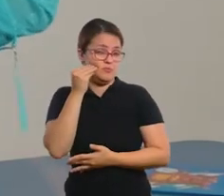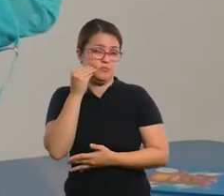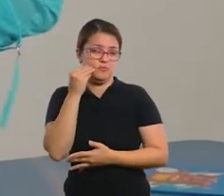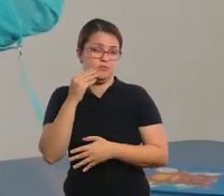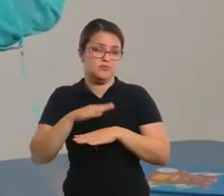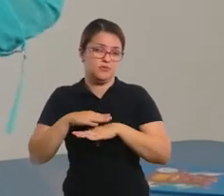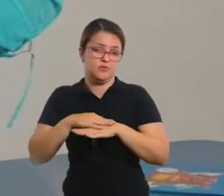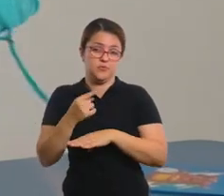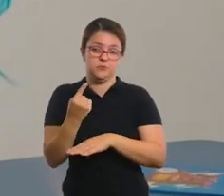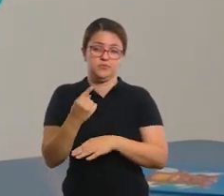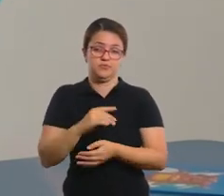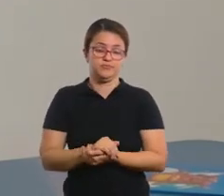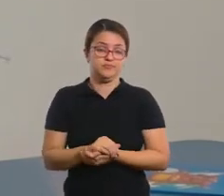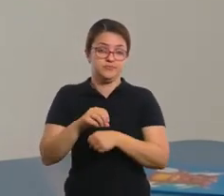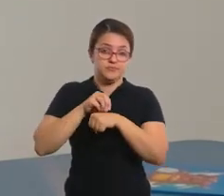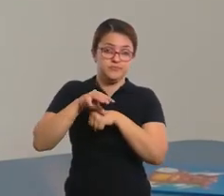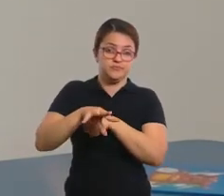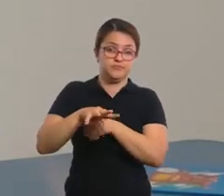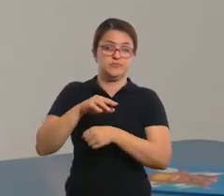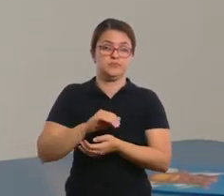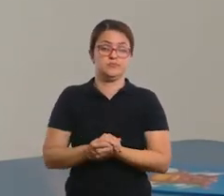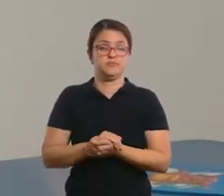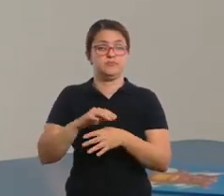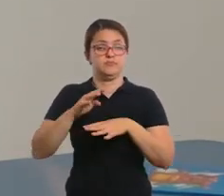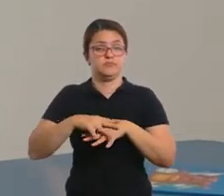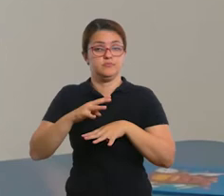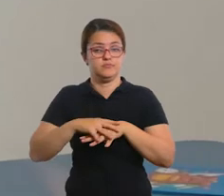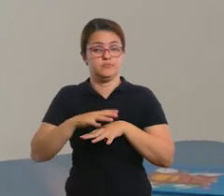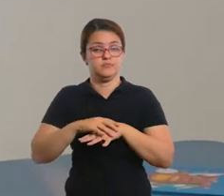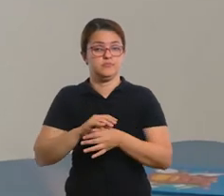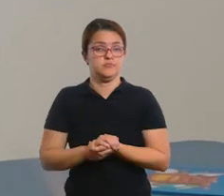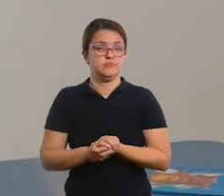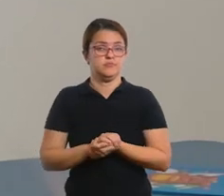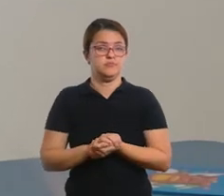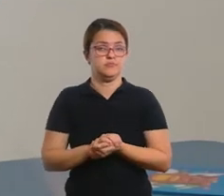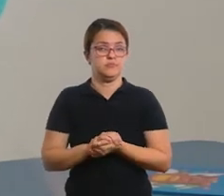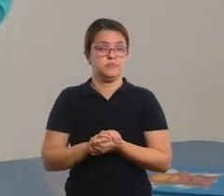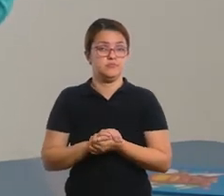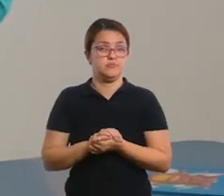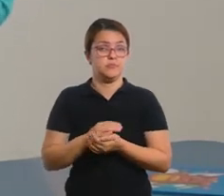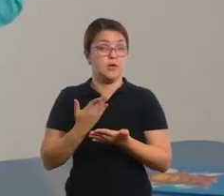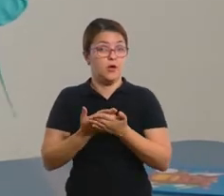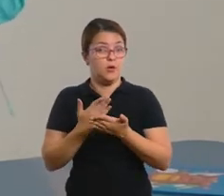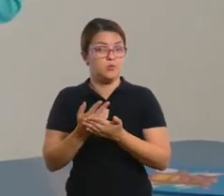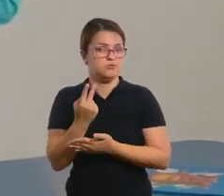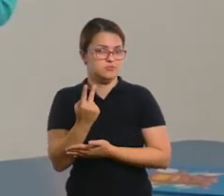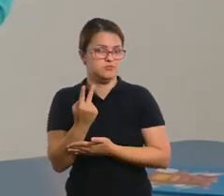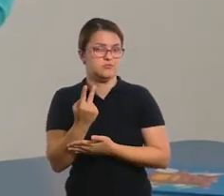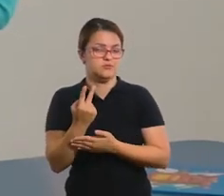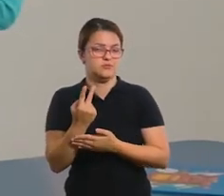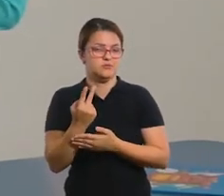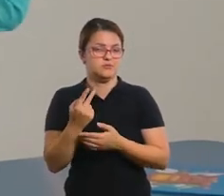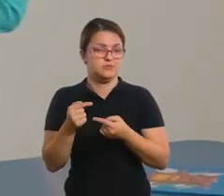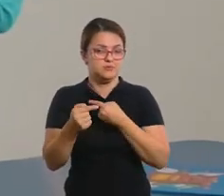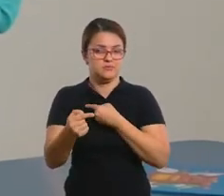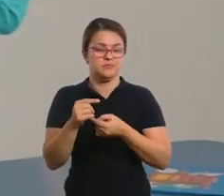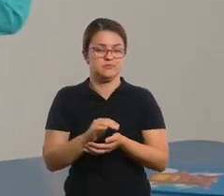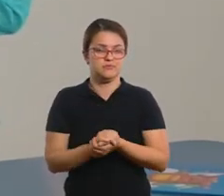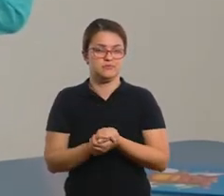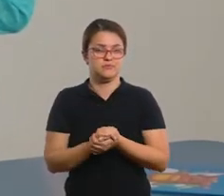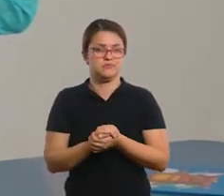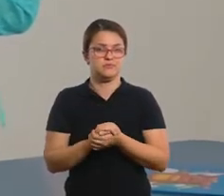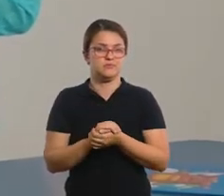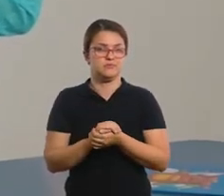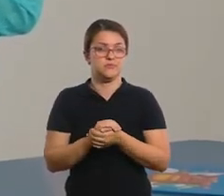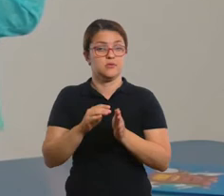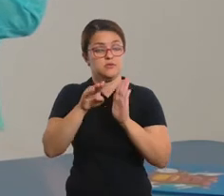executar. A outra sugestão de matemática, lembra também, são duas vezes na semana, é trabalhar a sequência numérica, né,